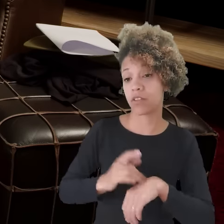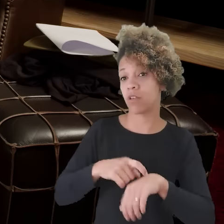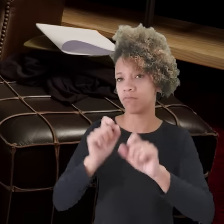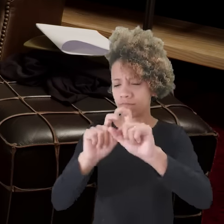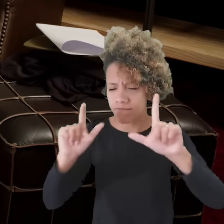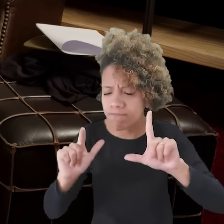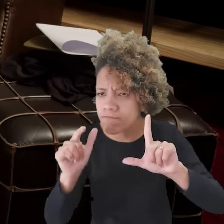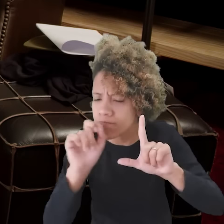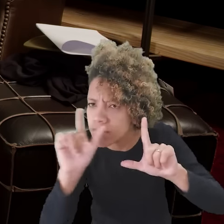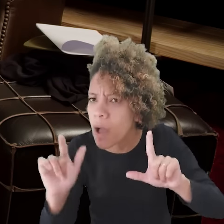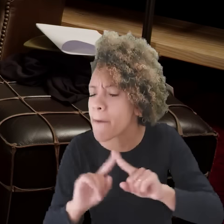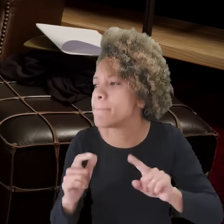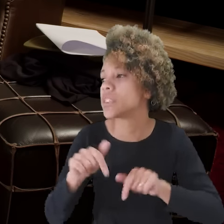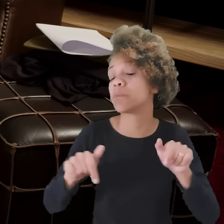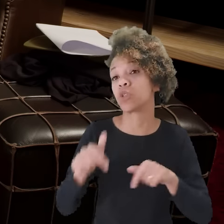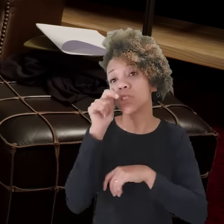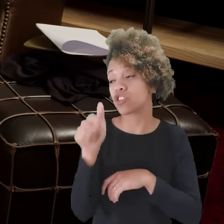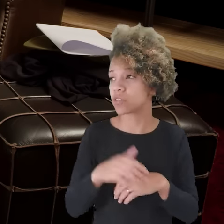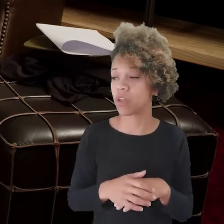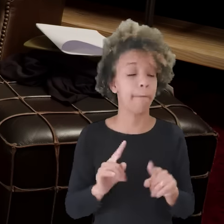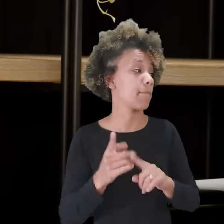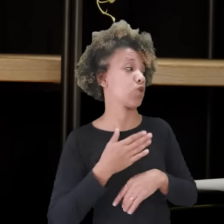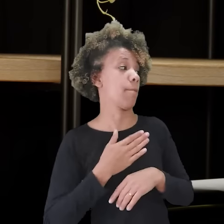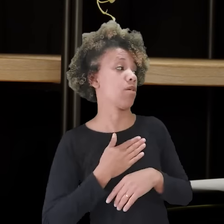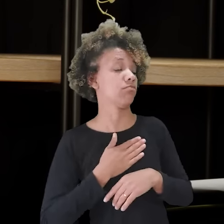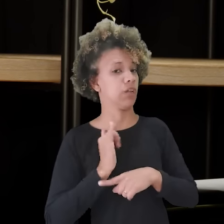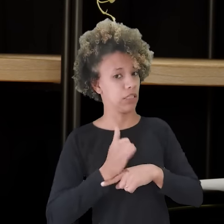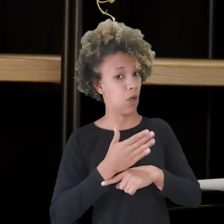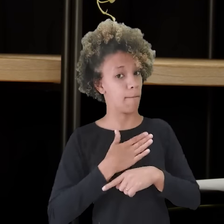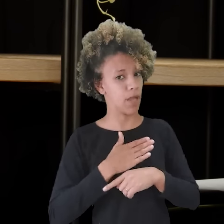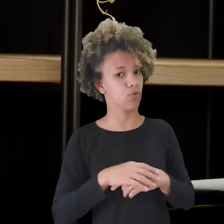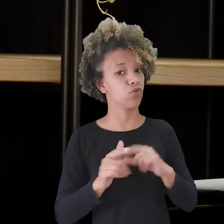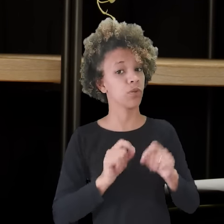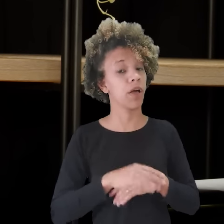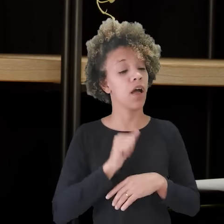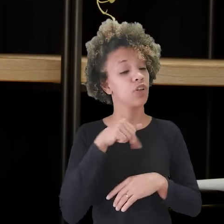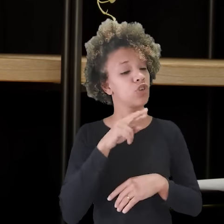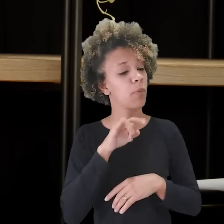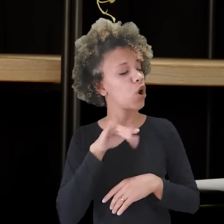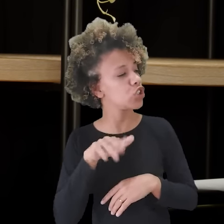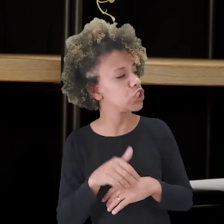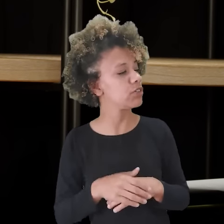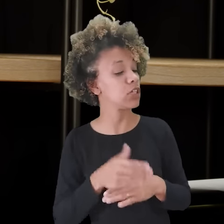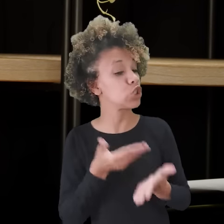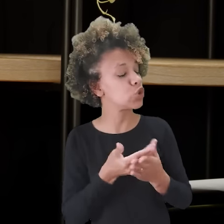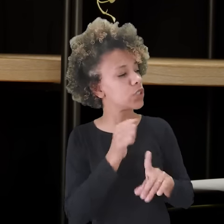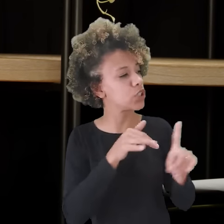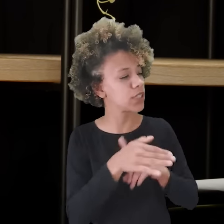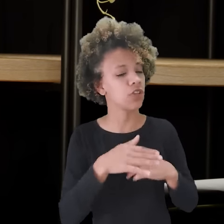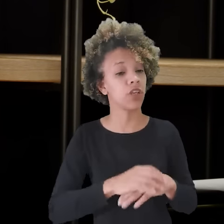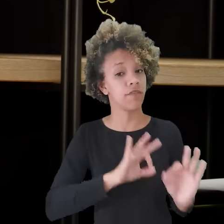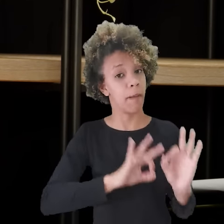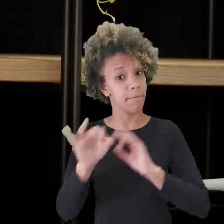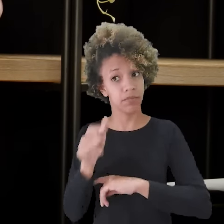ver E aí na hora eu vou dar um zoom para chegar perto mas o tempo todo são pessoas assistindo no WhatsApp eu vou lançar em breve meu documentário sobre Antropologia que vai